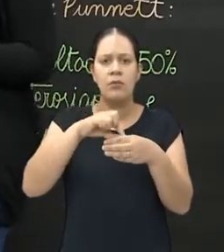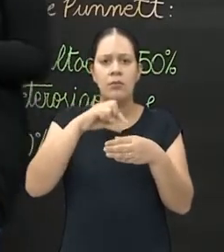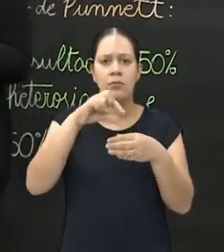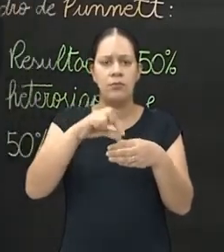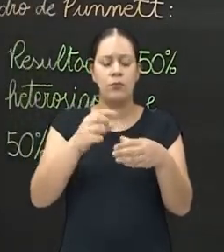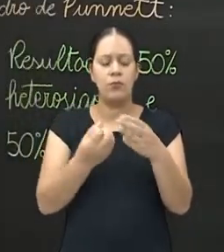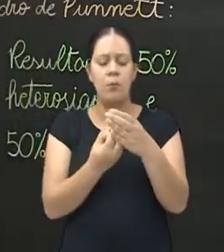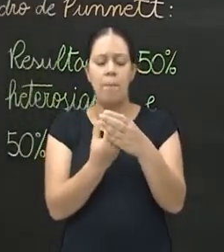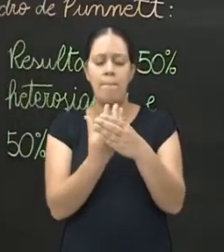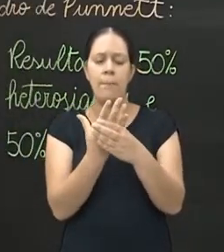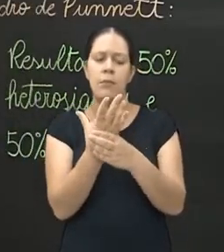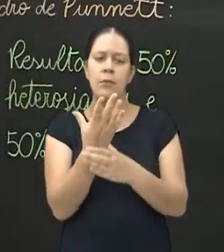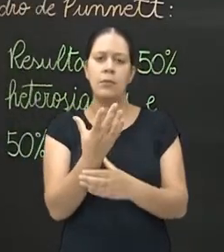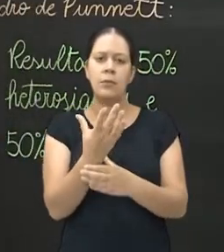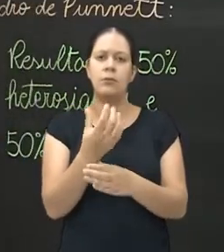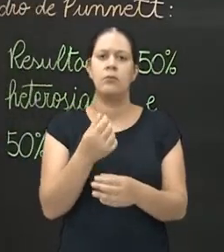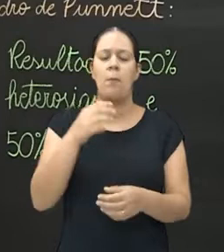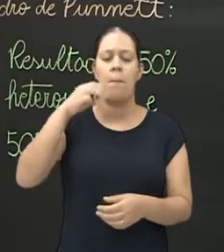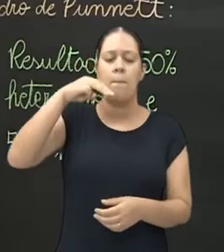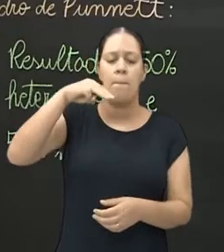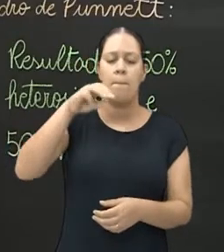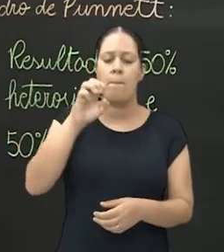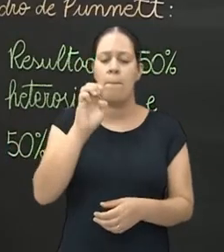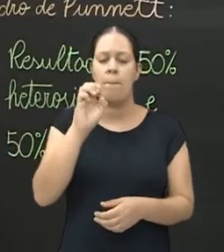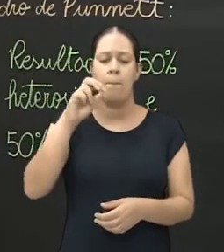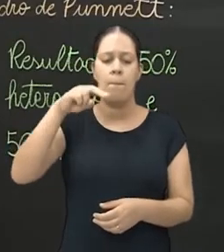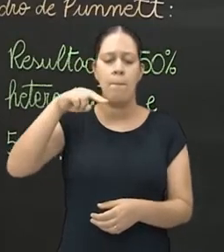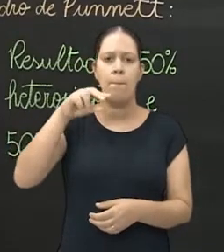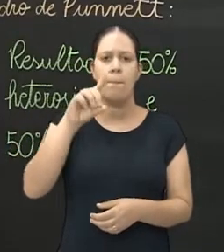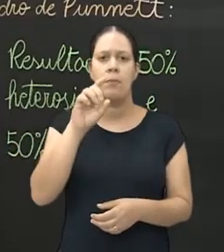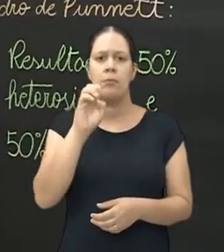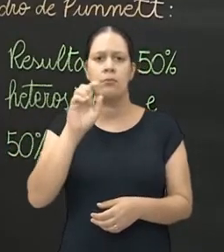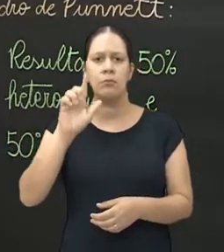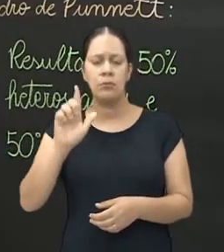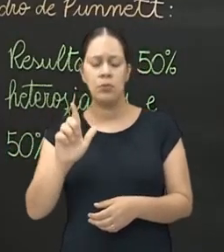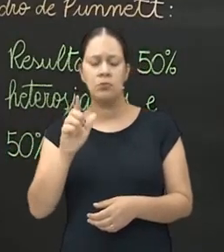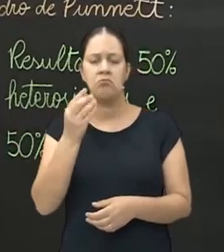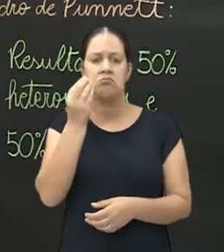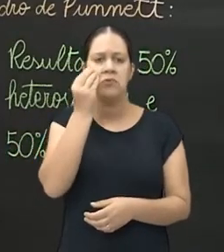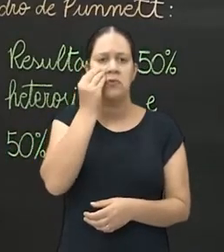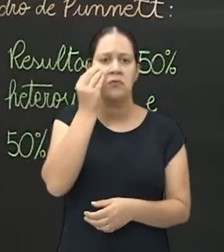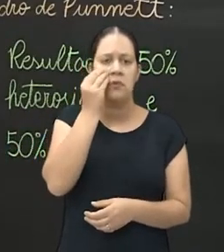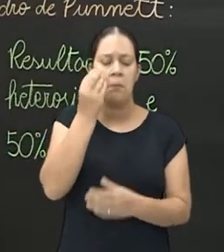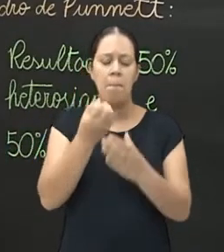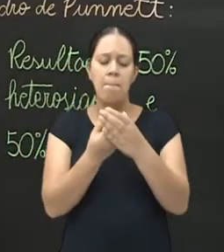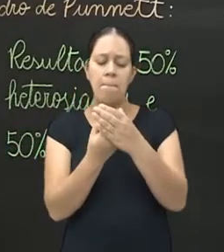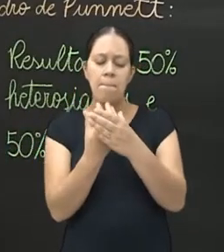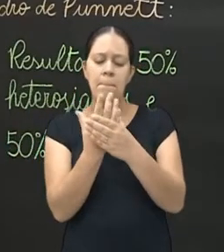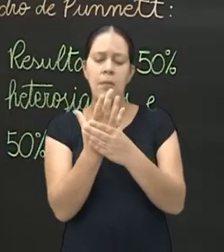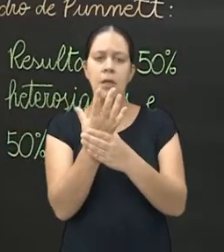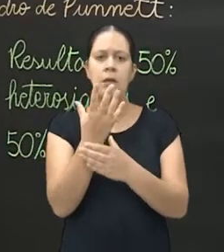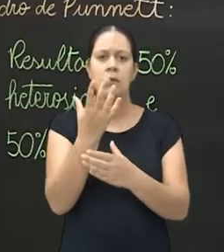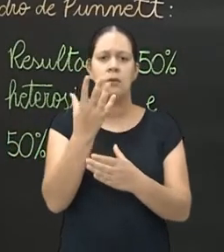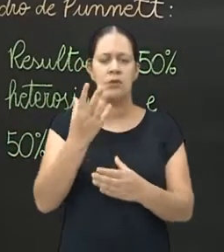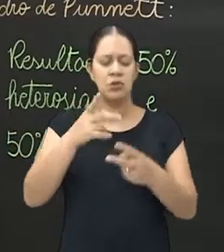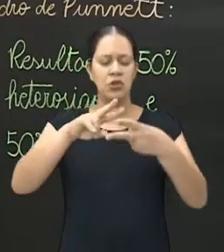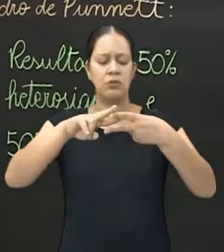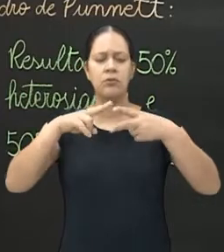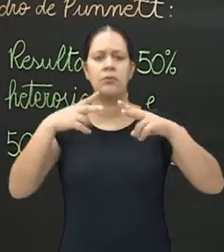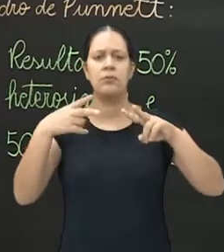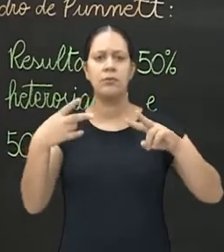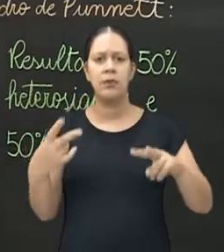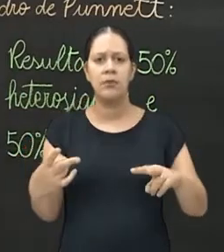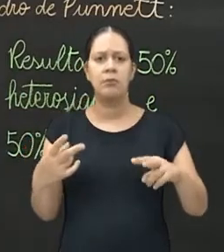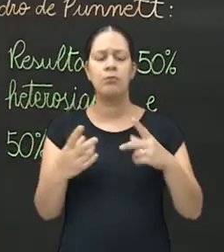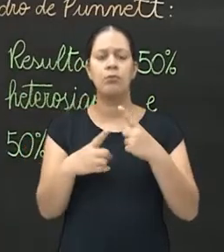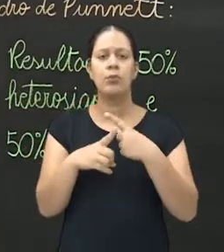Gregor Mendel estudou e ele fazia cruzamento entre ervilhas. Plantas, ervilhas. Você, que coisa estranha, por